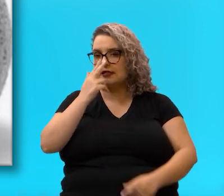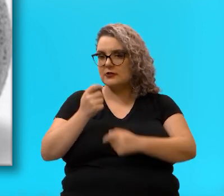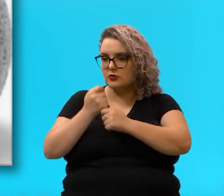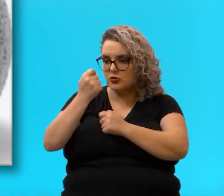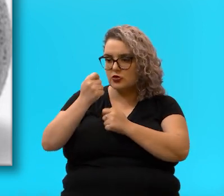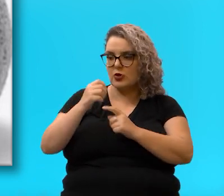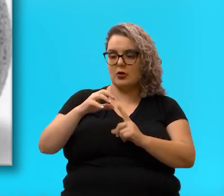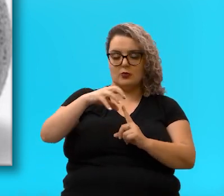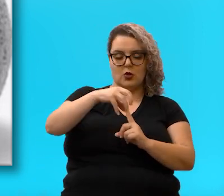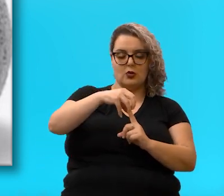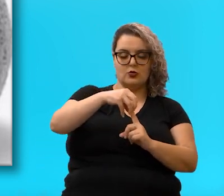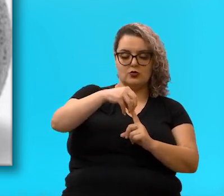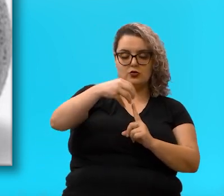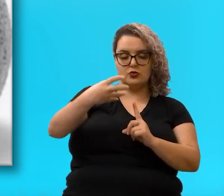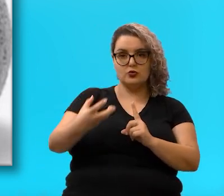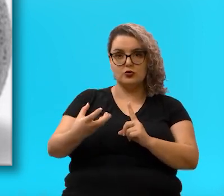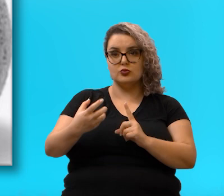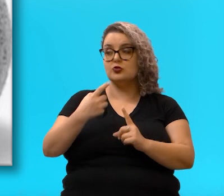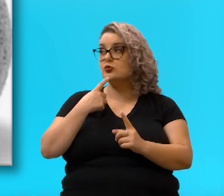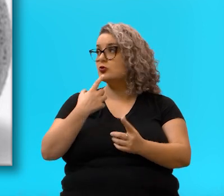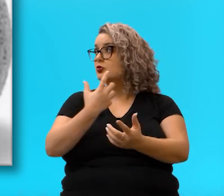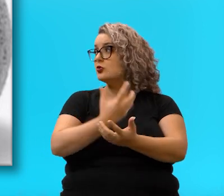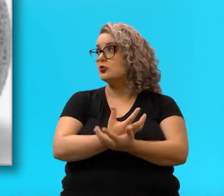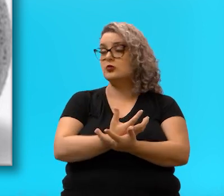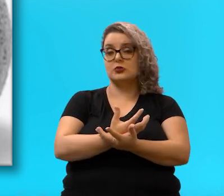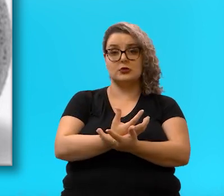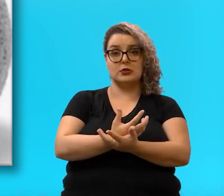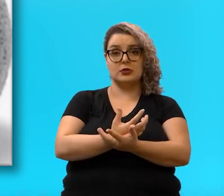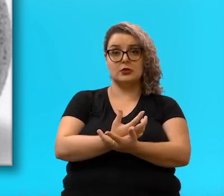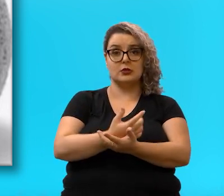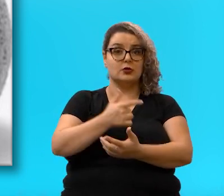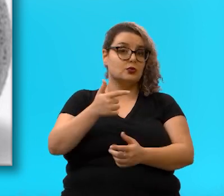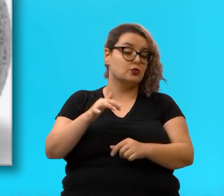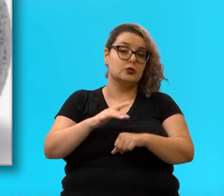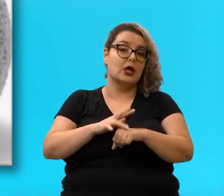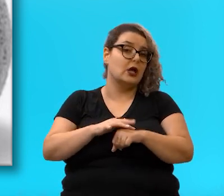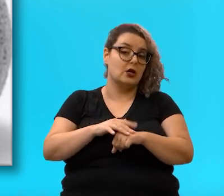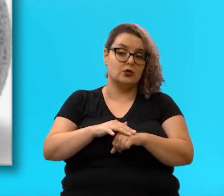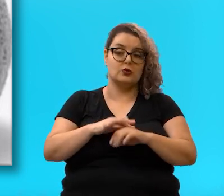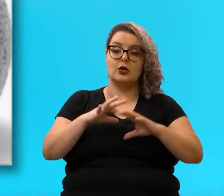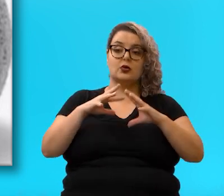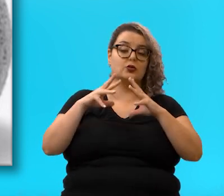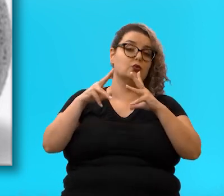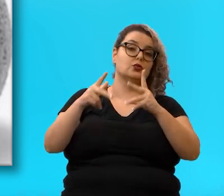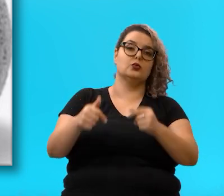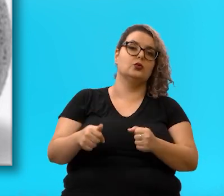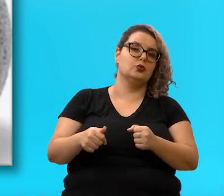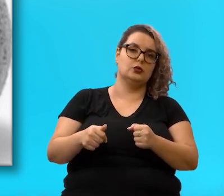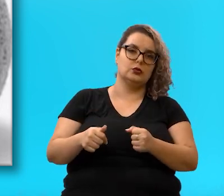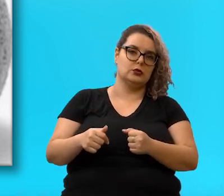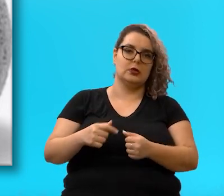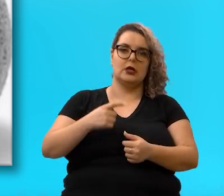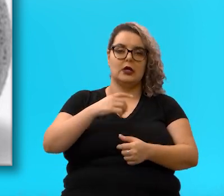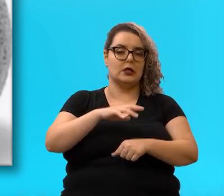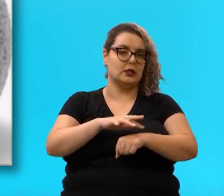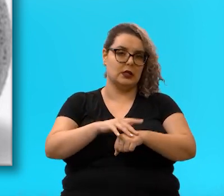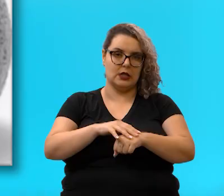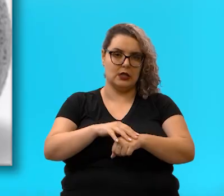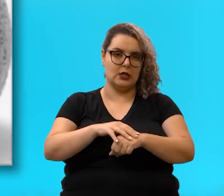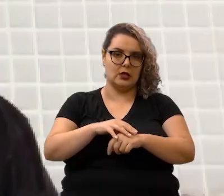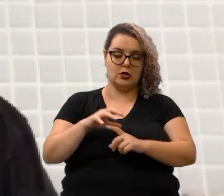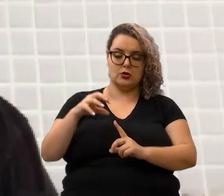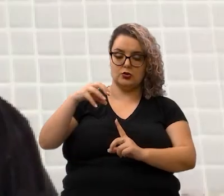um pedaço enorme de osso que não está doente, não é todo aquele osso que está doente. Então, a